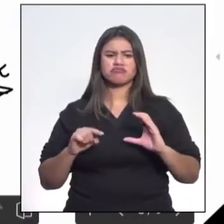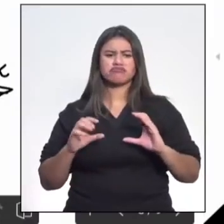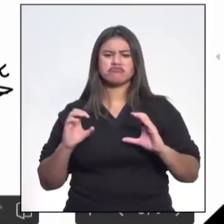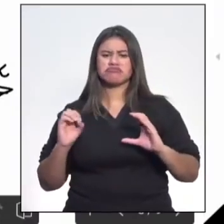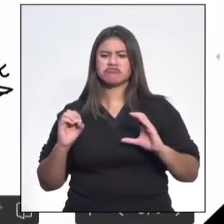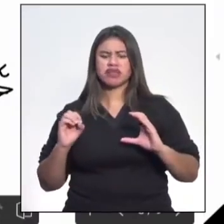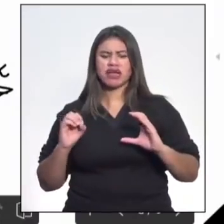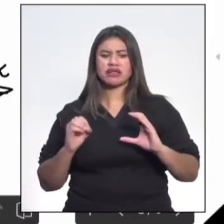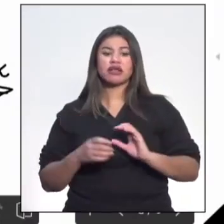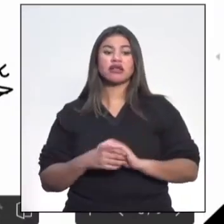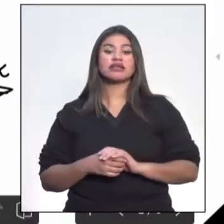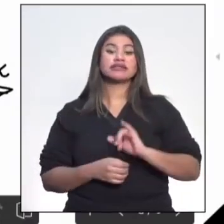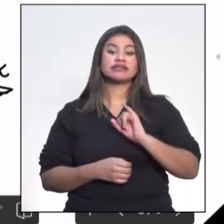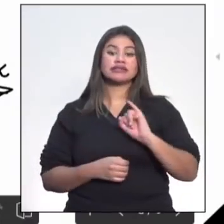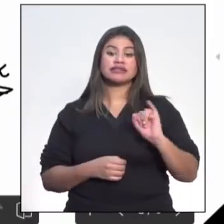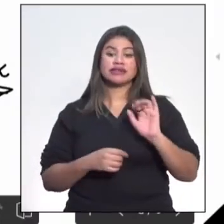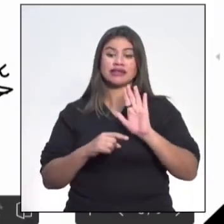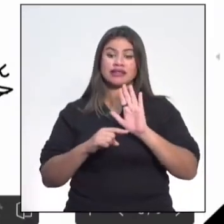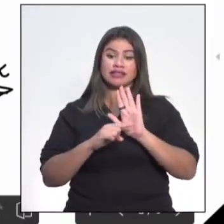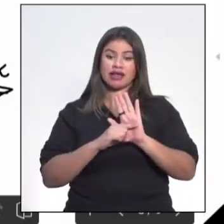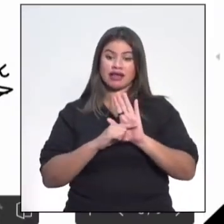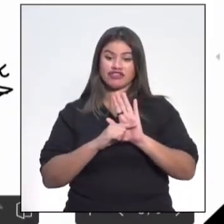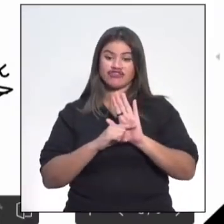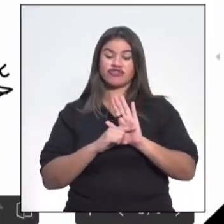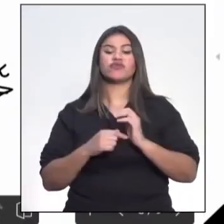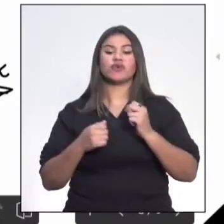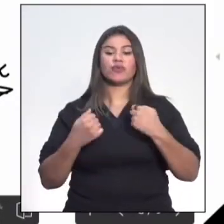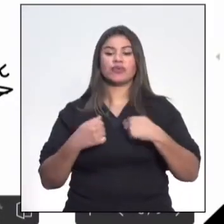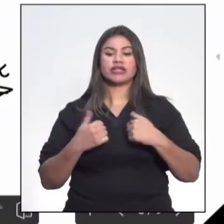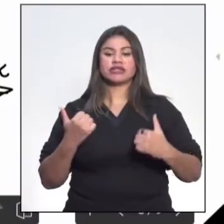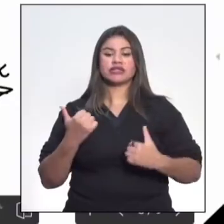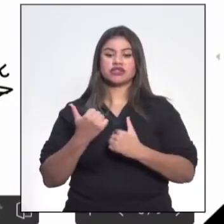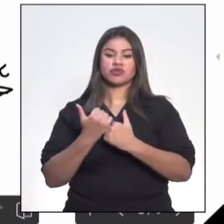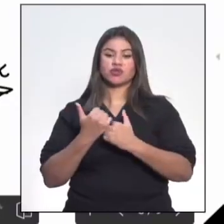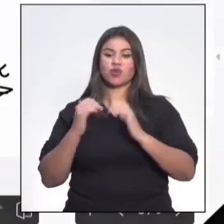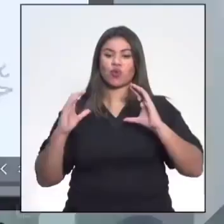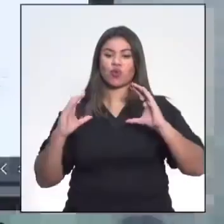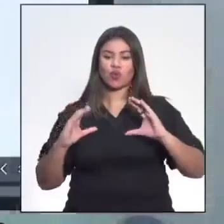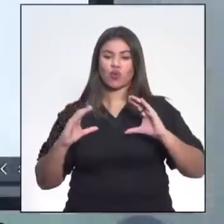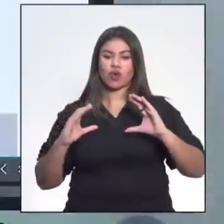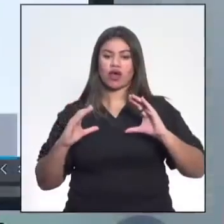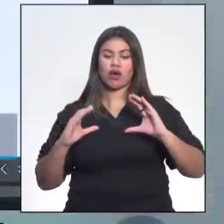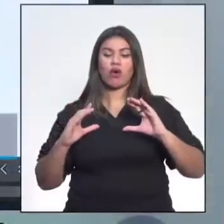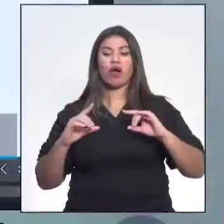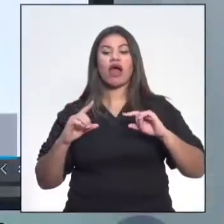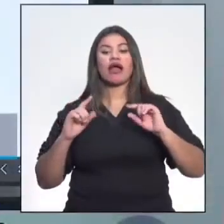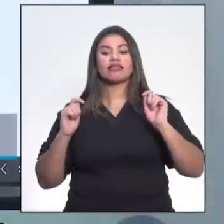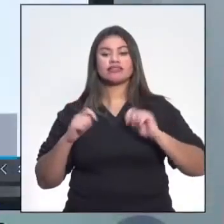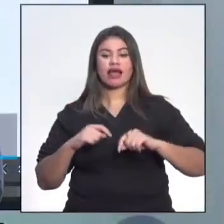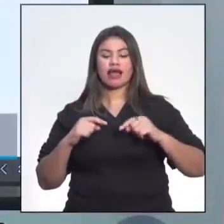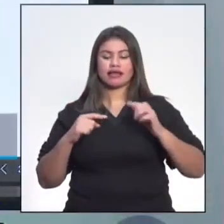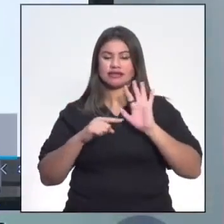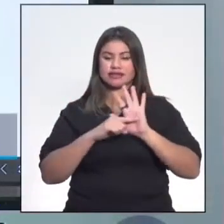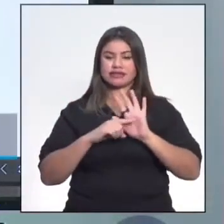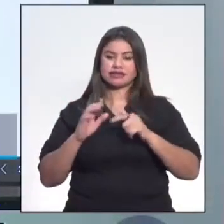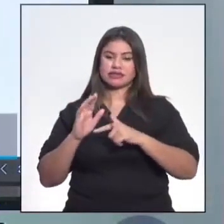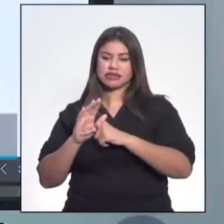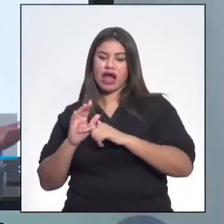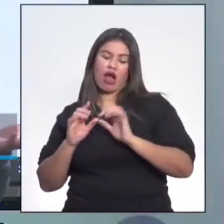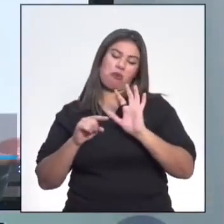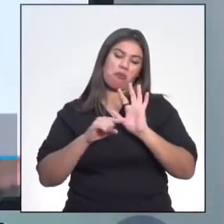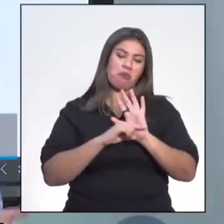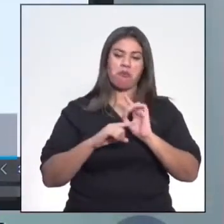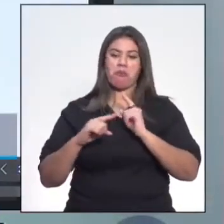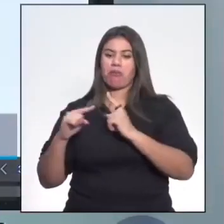colocou? Toda vez que é negativo, que vai substituir, a gente coloca o parênteses para não errar a regra de sinal. Agora, quando é positivo ou quando é o